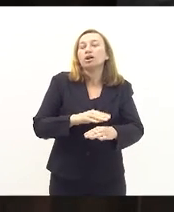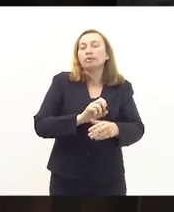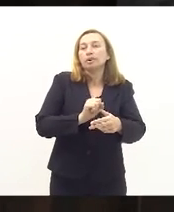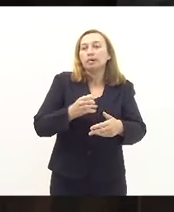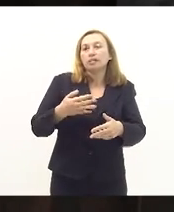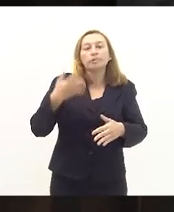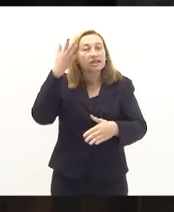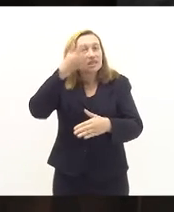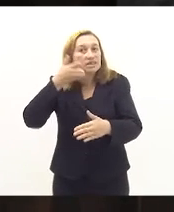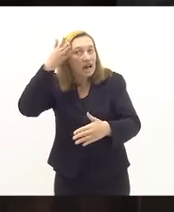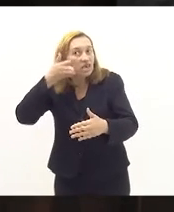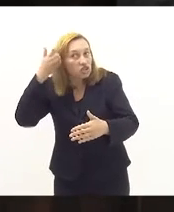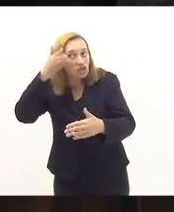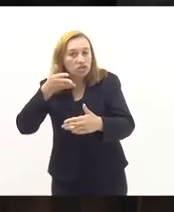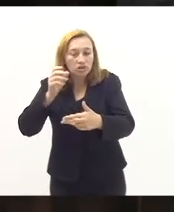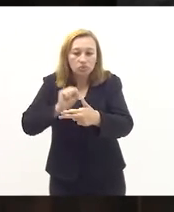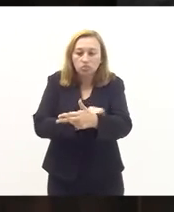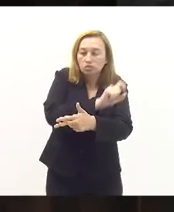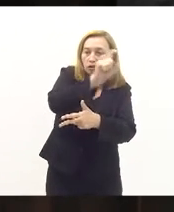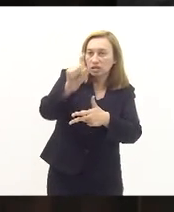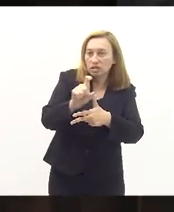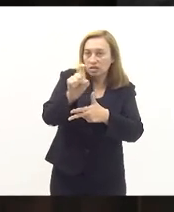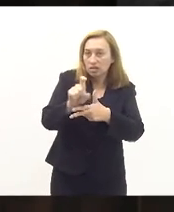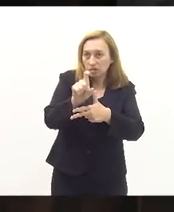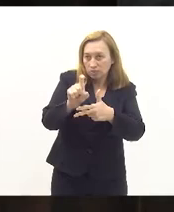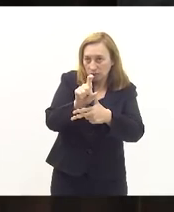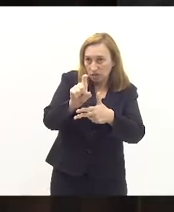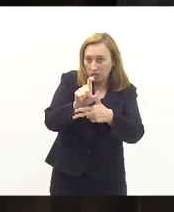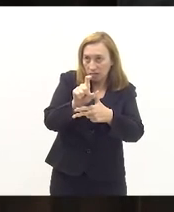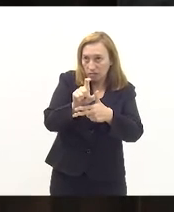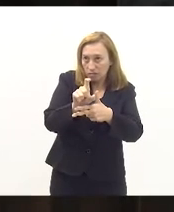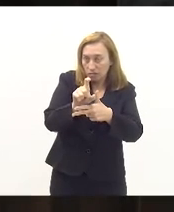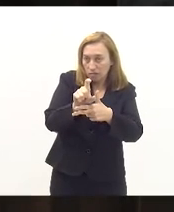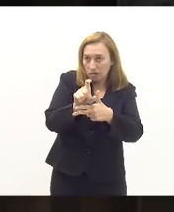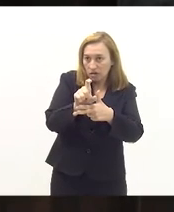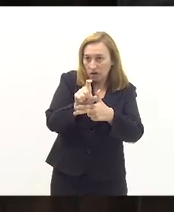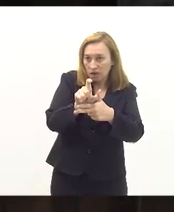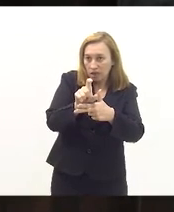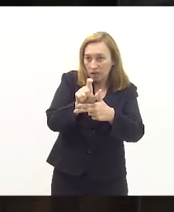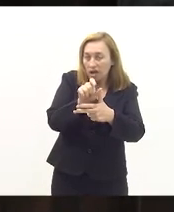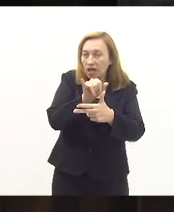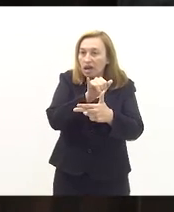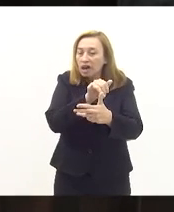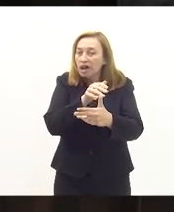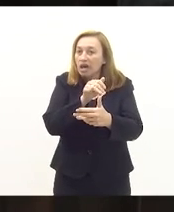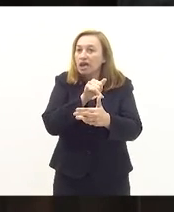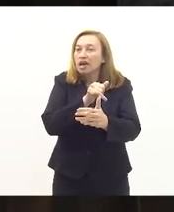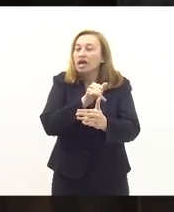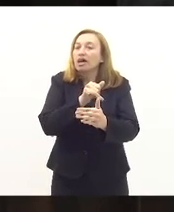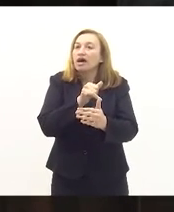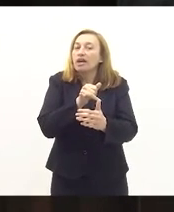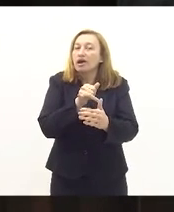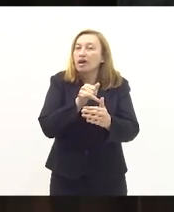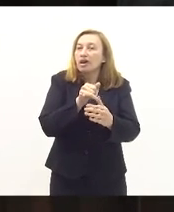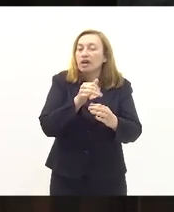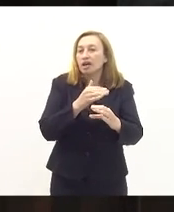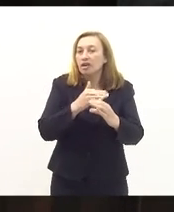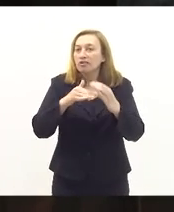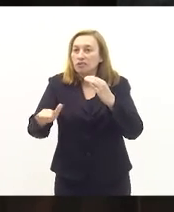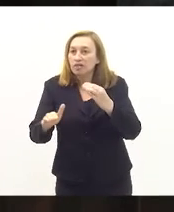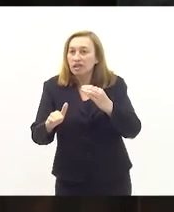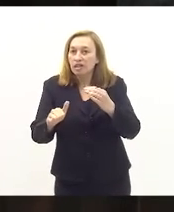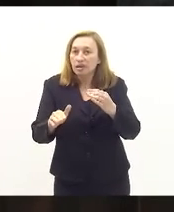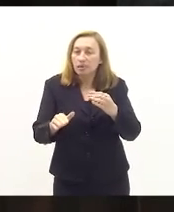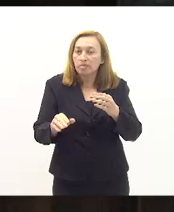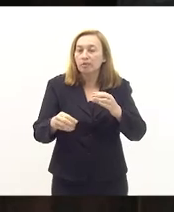câmara nunca faltou conosco nunca faltou com a cidade Duque de Caxias Nunca Houve um embate mas sempre sim o embate